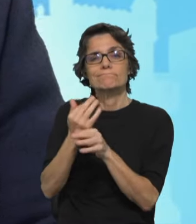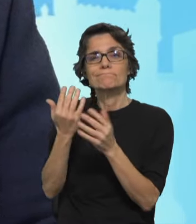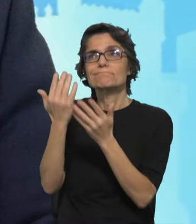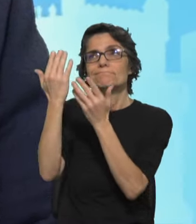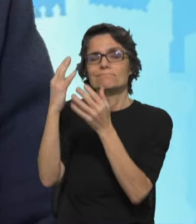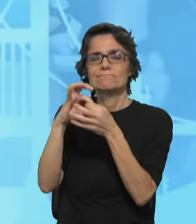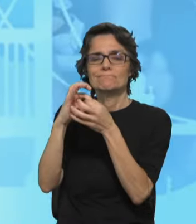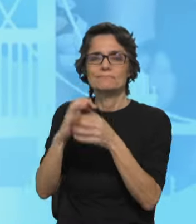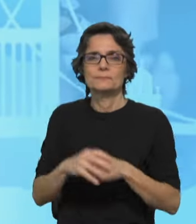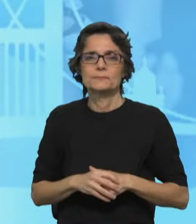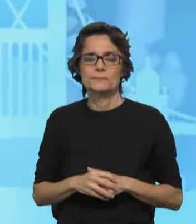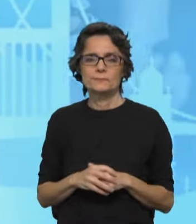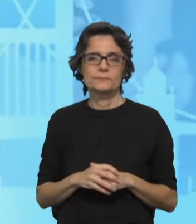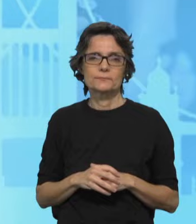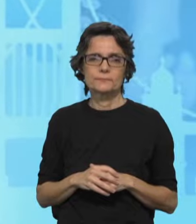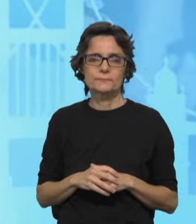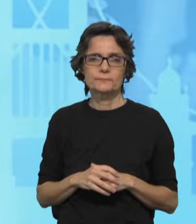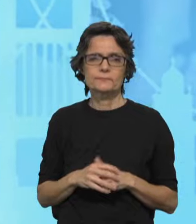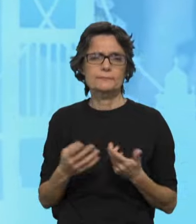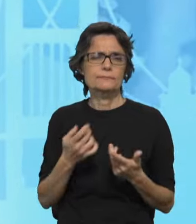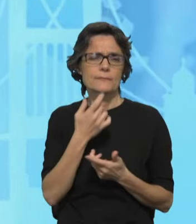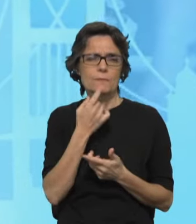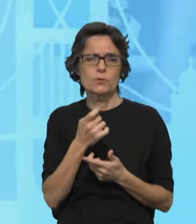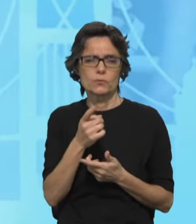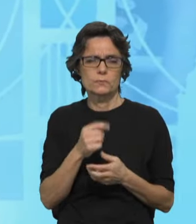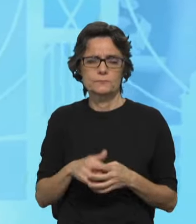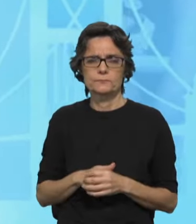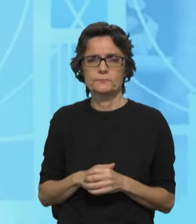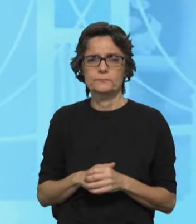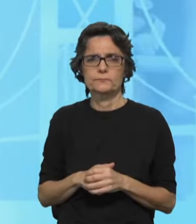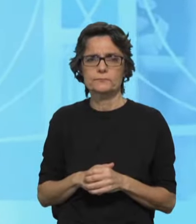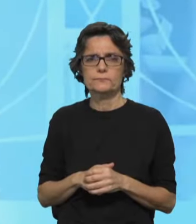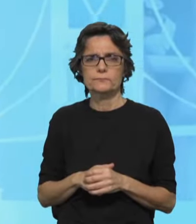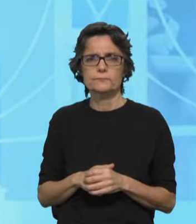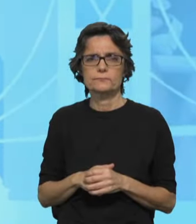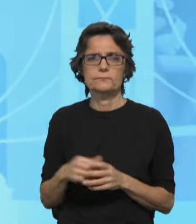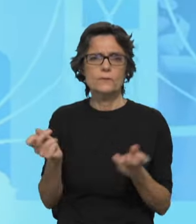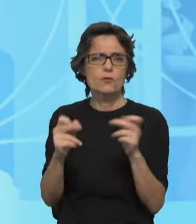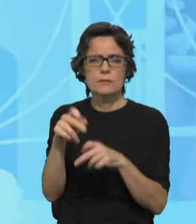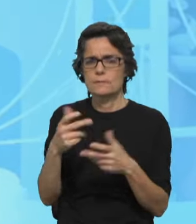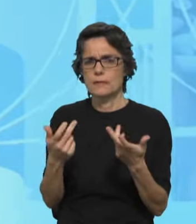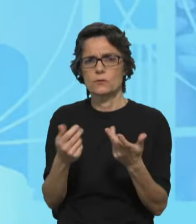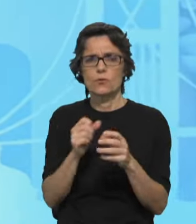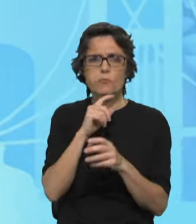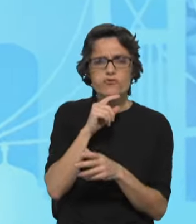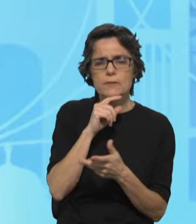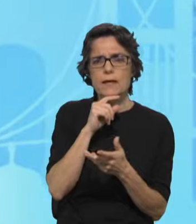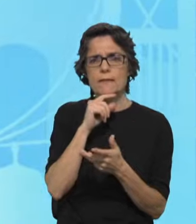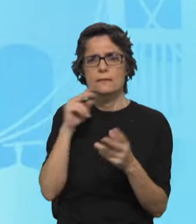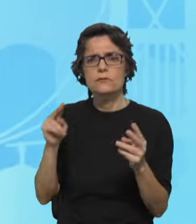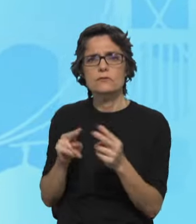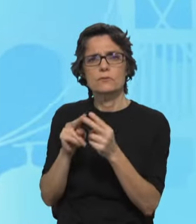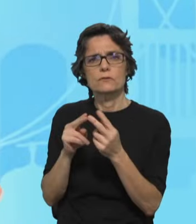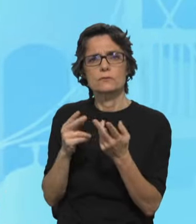concretizamos. Que oportunidade acontece com a realização do Congresso Eucarístico também de renovar